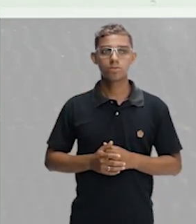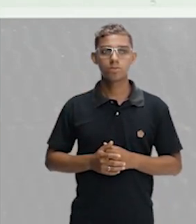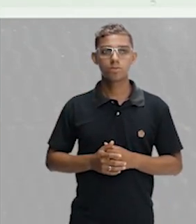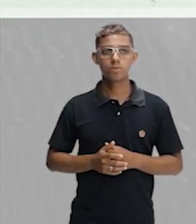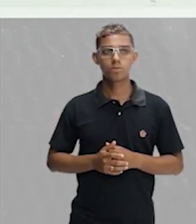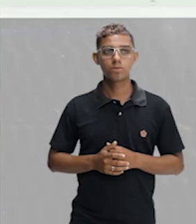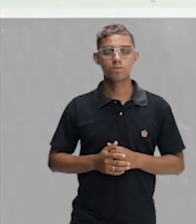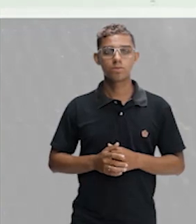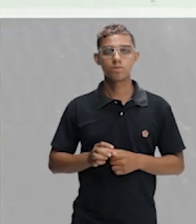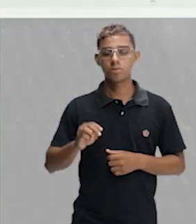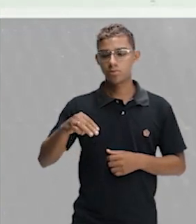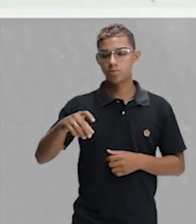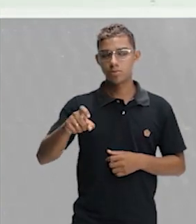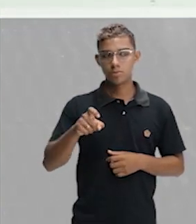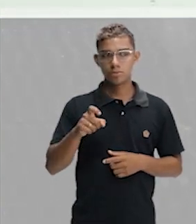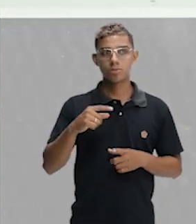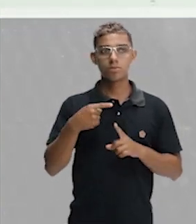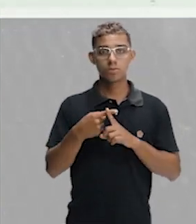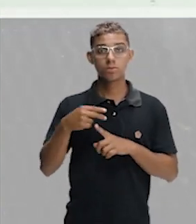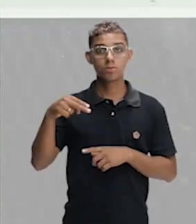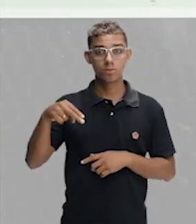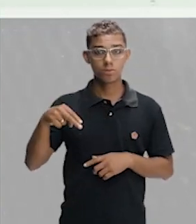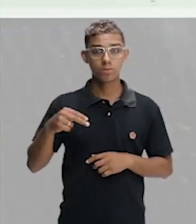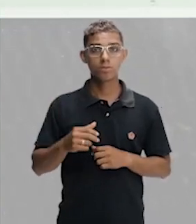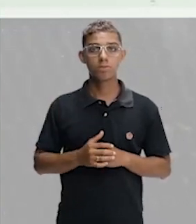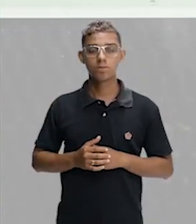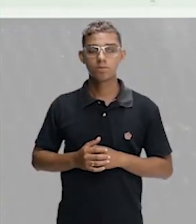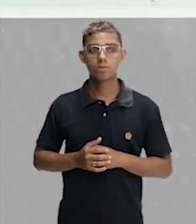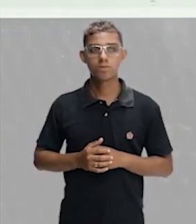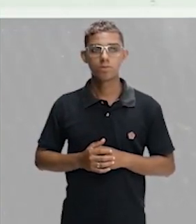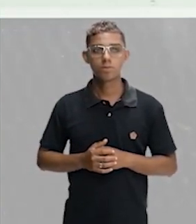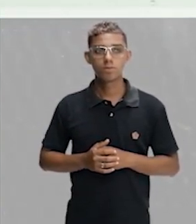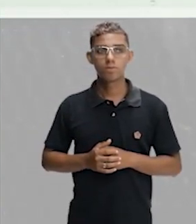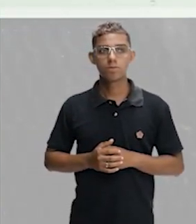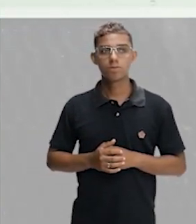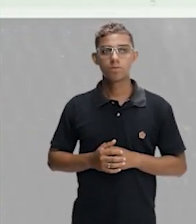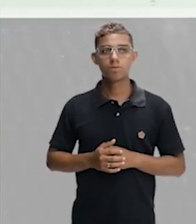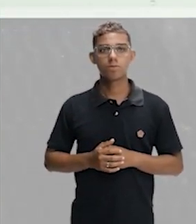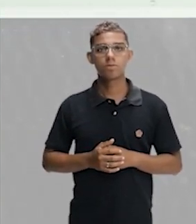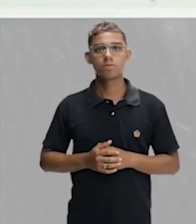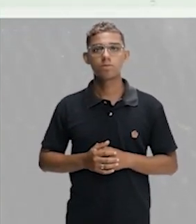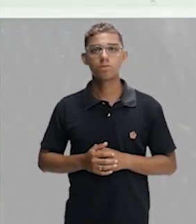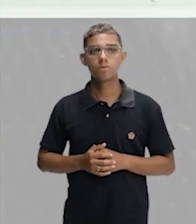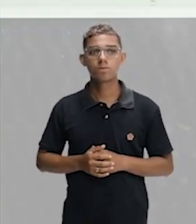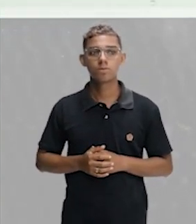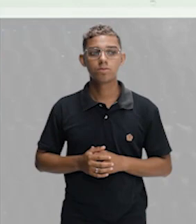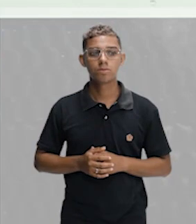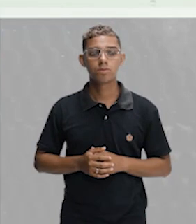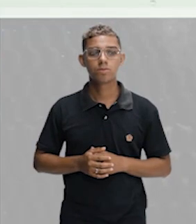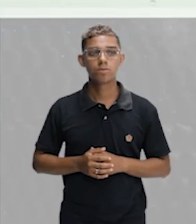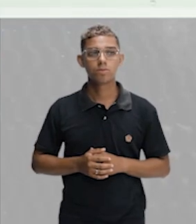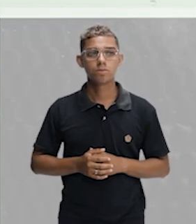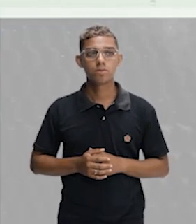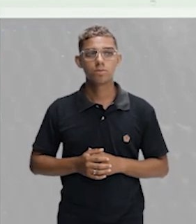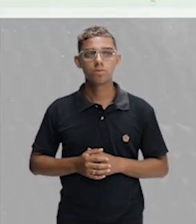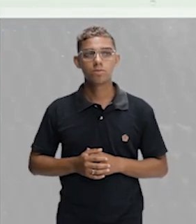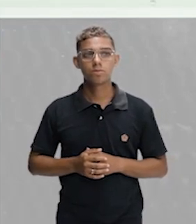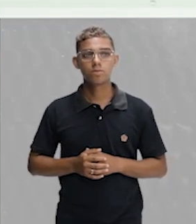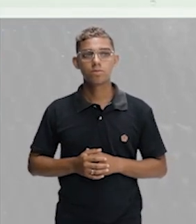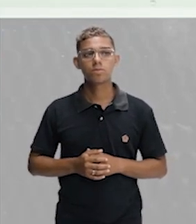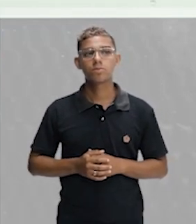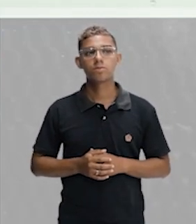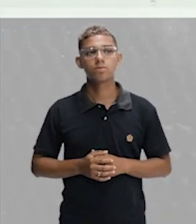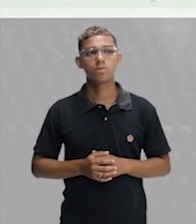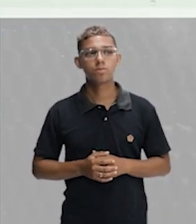n MX + n certo então turma Olha só quem é o m a m vai ser